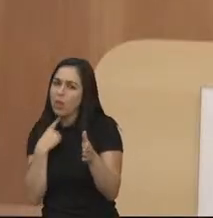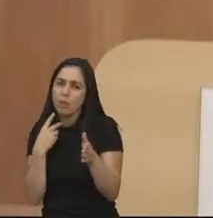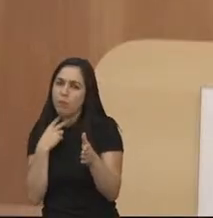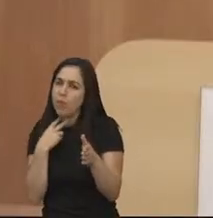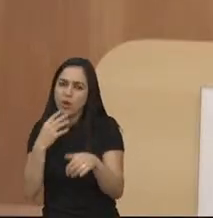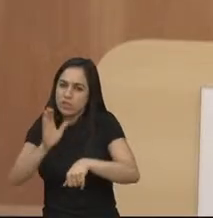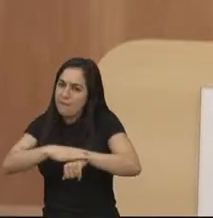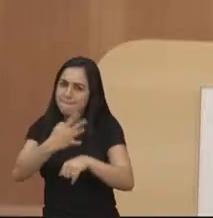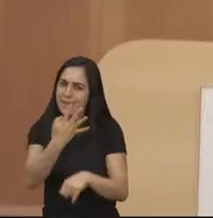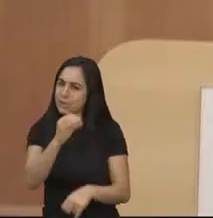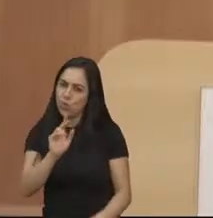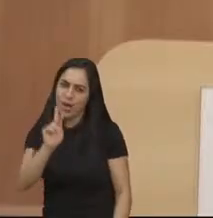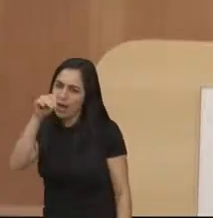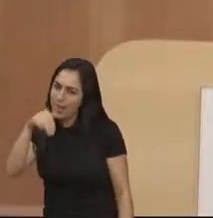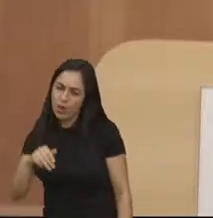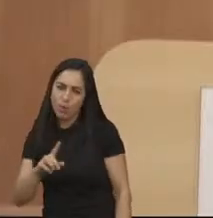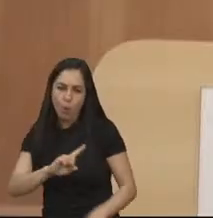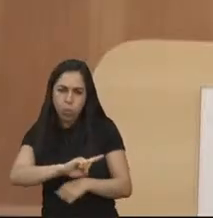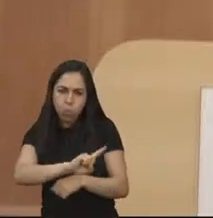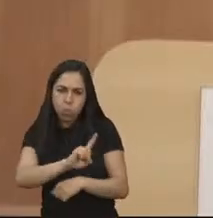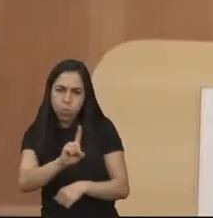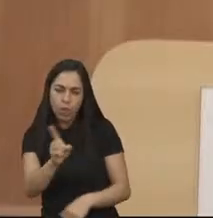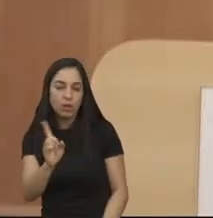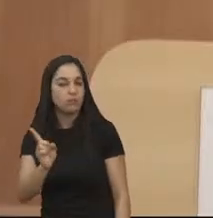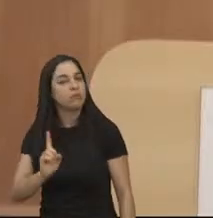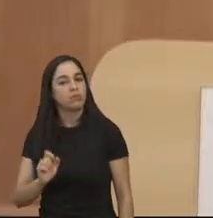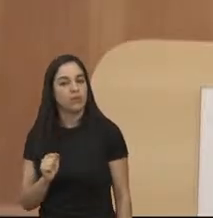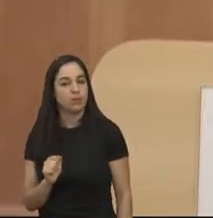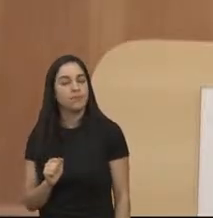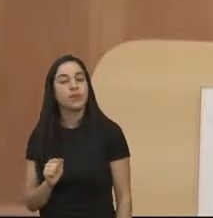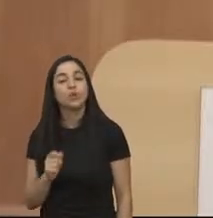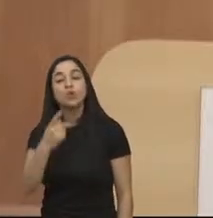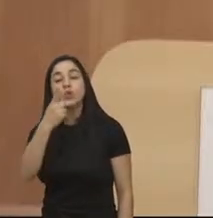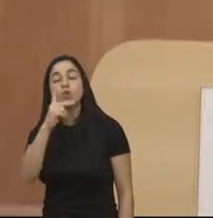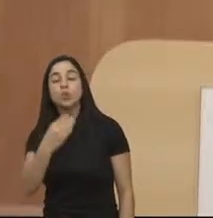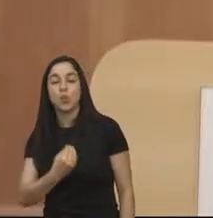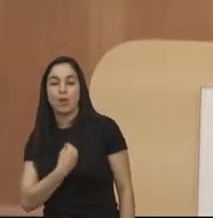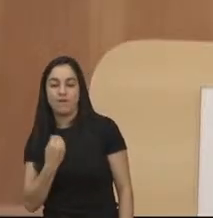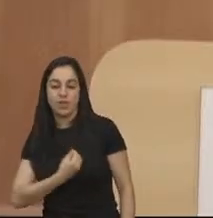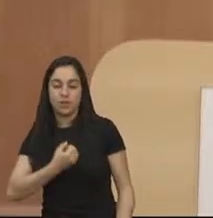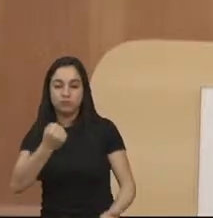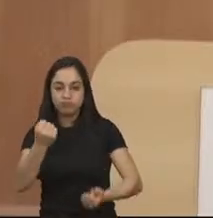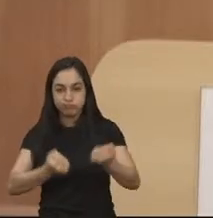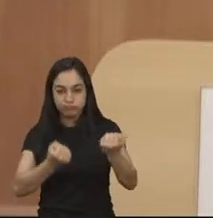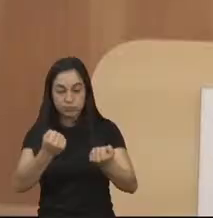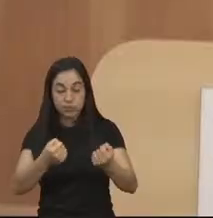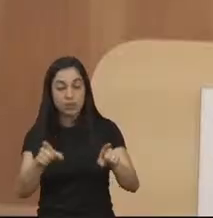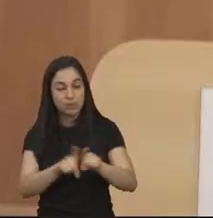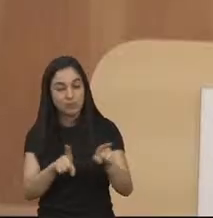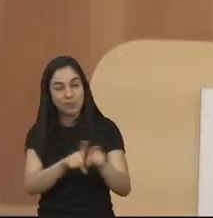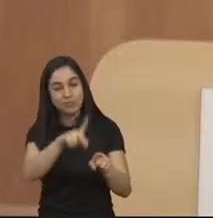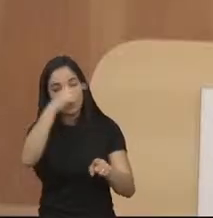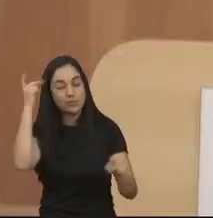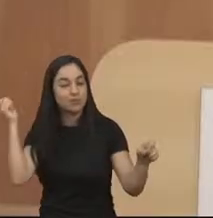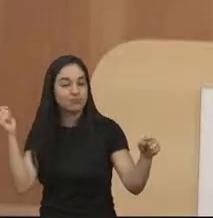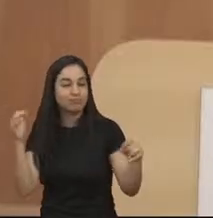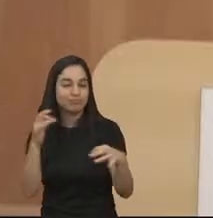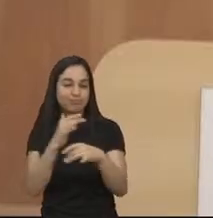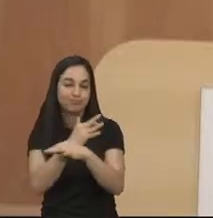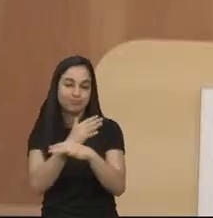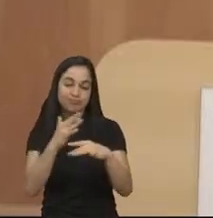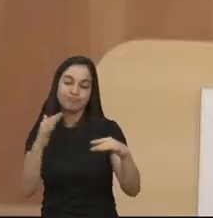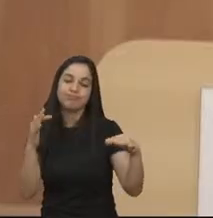40? Então, é para preservar a vida, a sua vida, motorista, mas muito mais a vida dos pedestres que